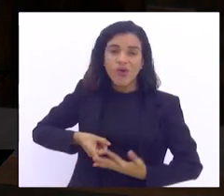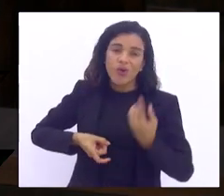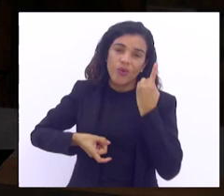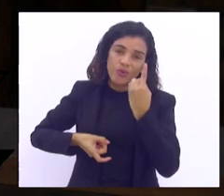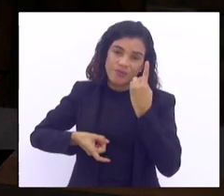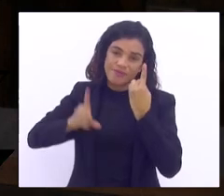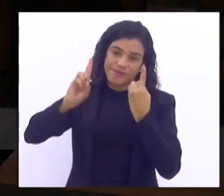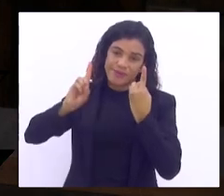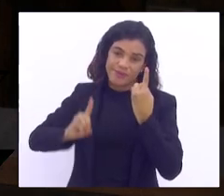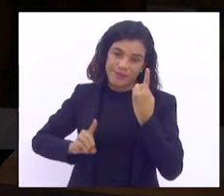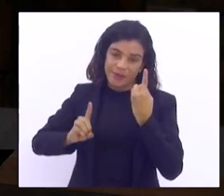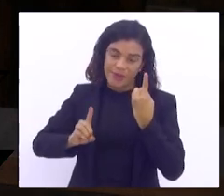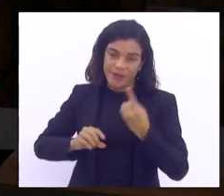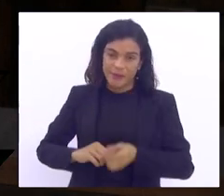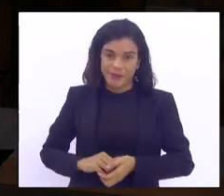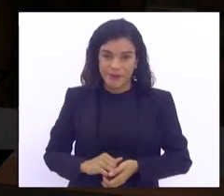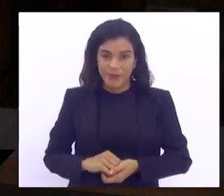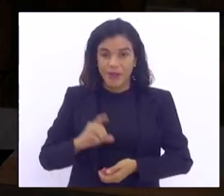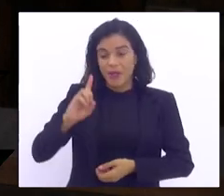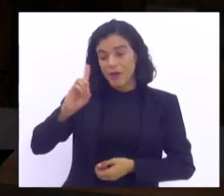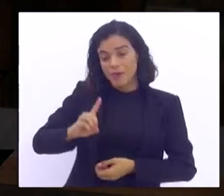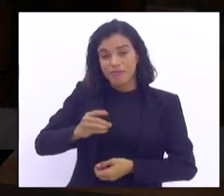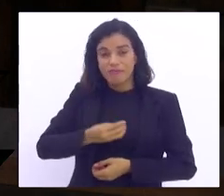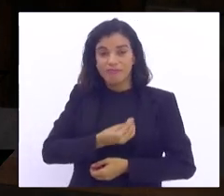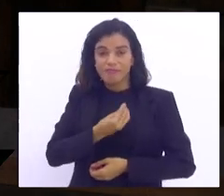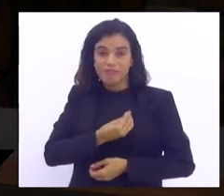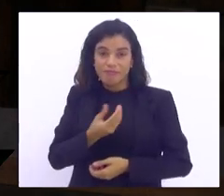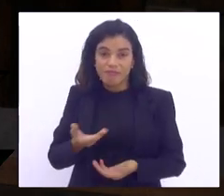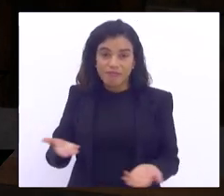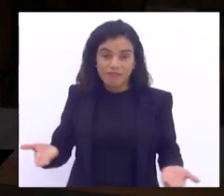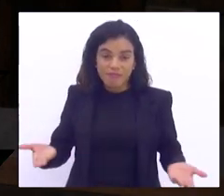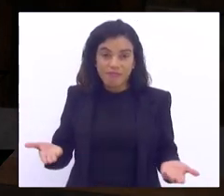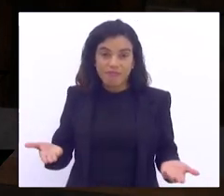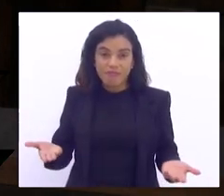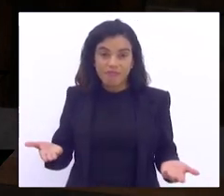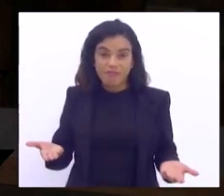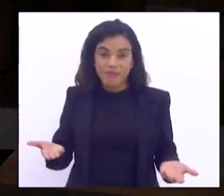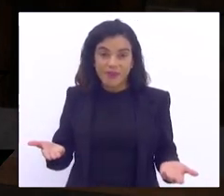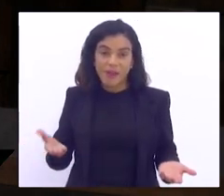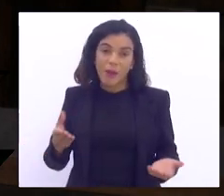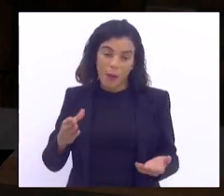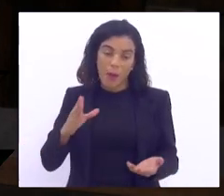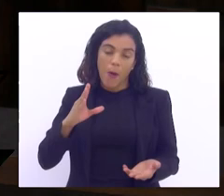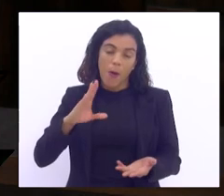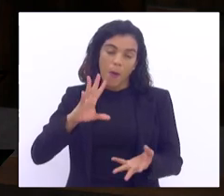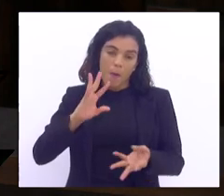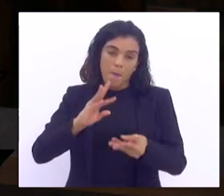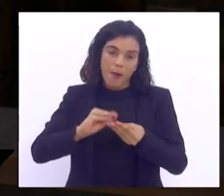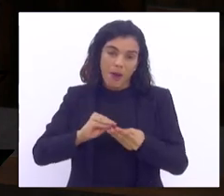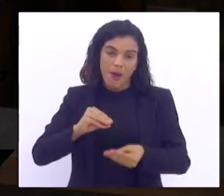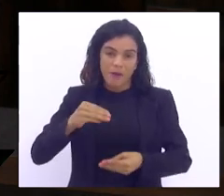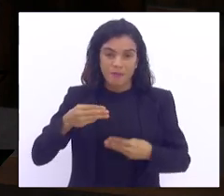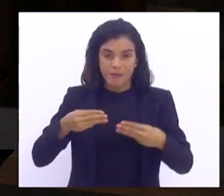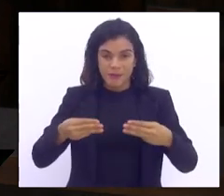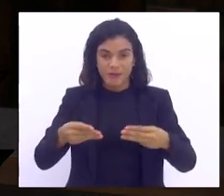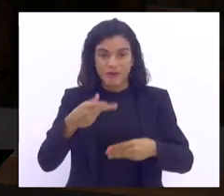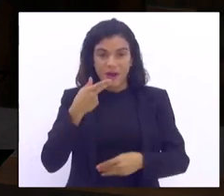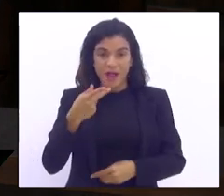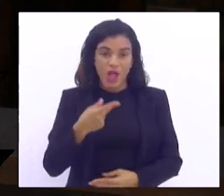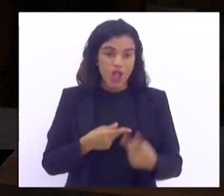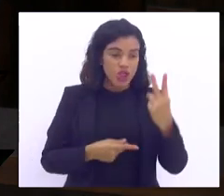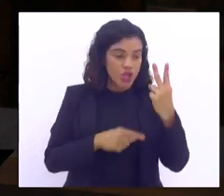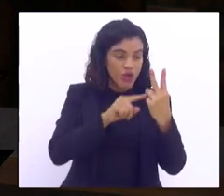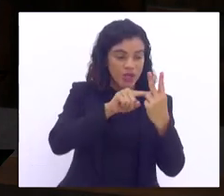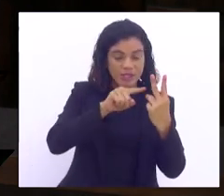que ele admite só para argumentar, que é o direito à vida. Portanto, conclui o ministro, 2 contra 1,